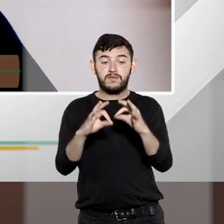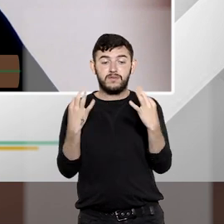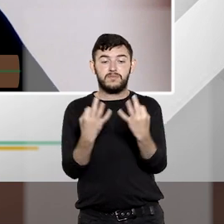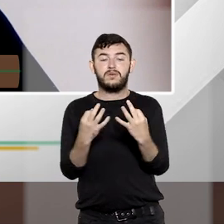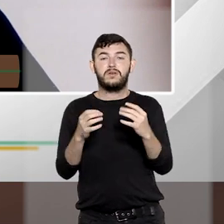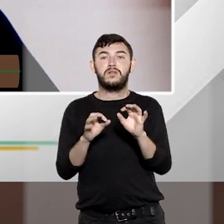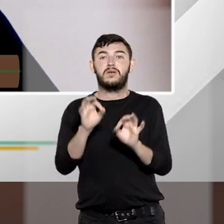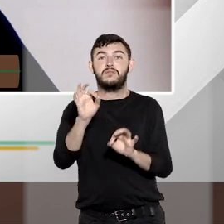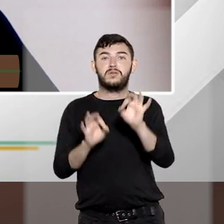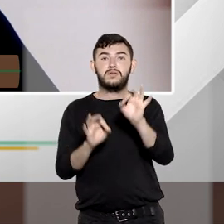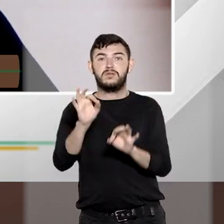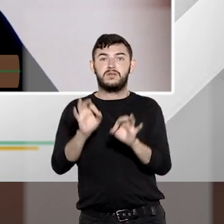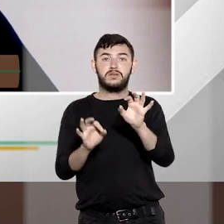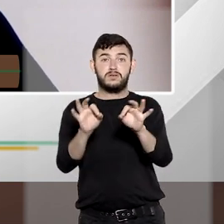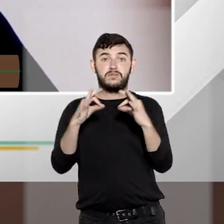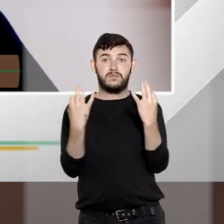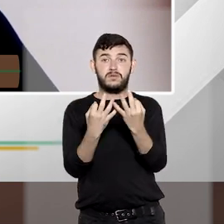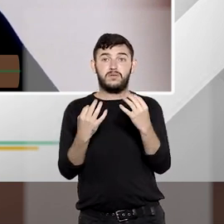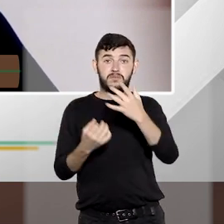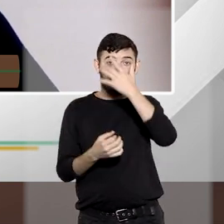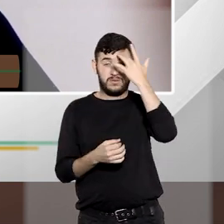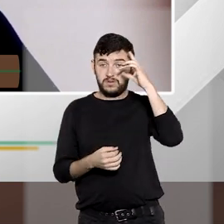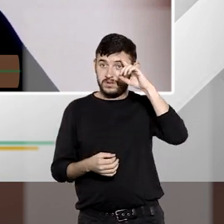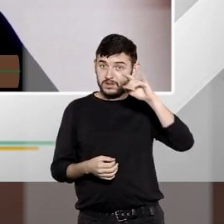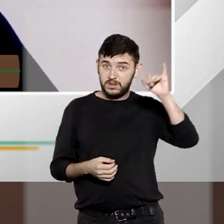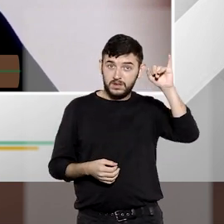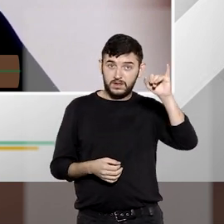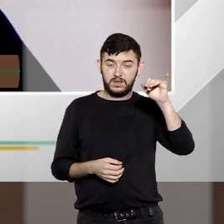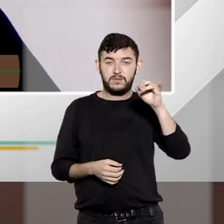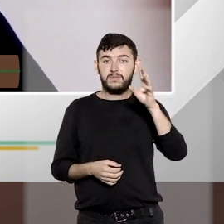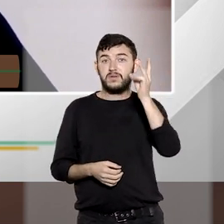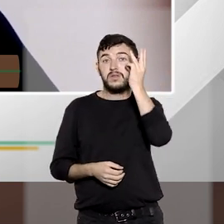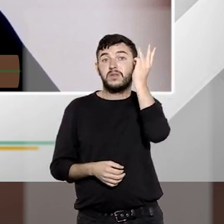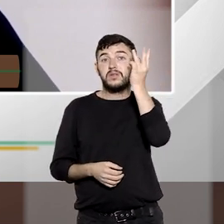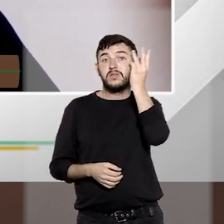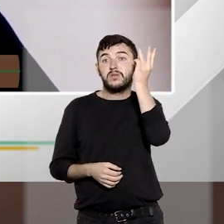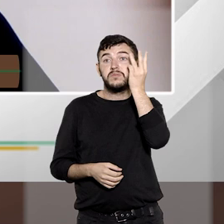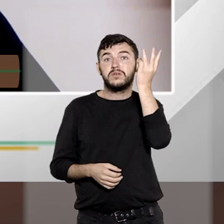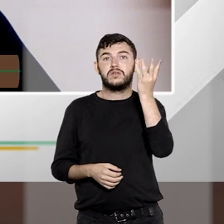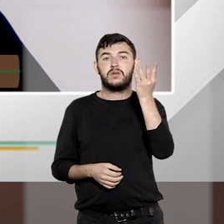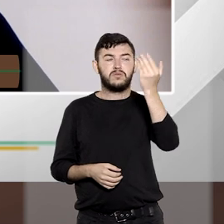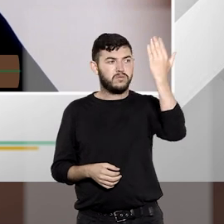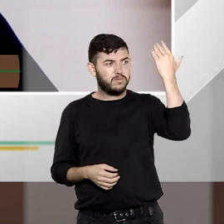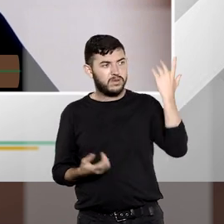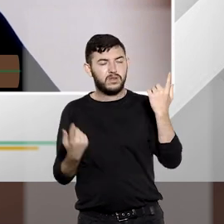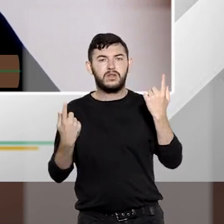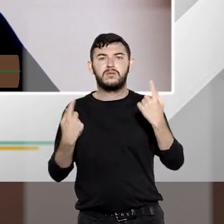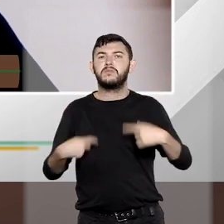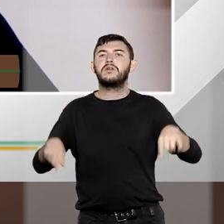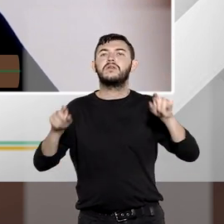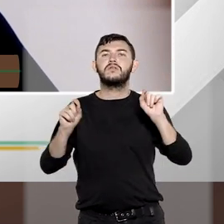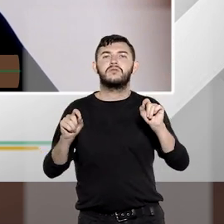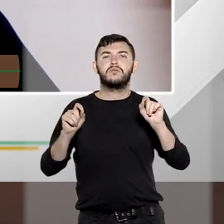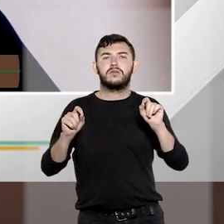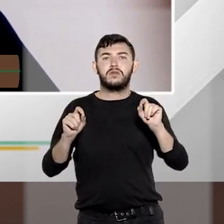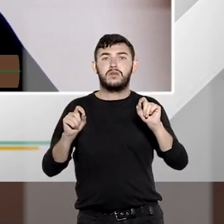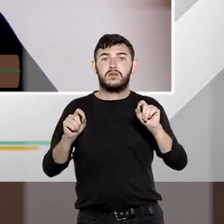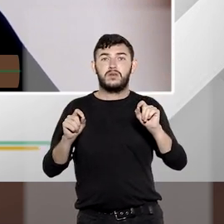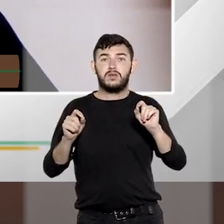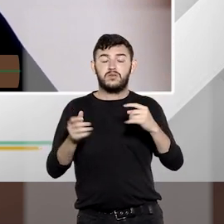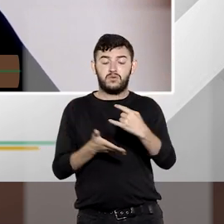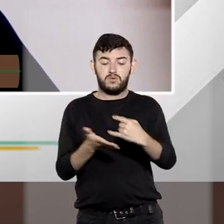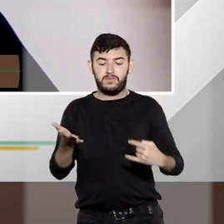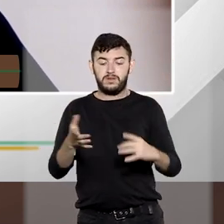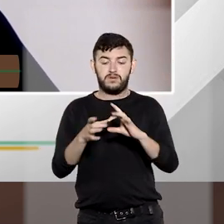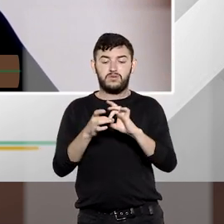familiar. Uma pessoa com deficiência intelectual, por exemplo, com síndrome de Down, antigamente precisaria de uma autorização